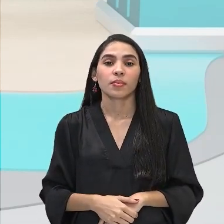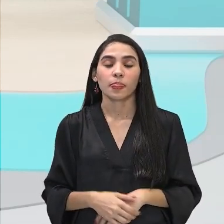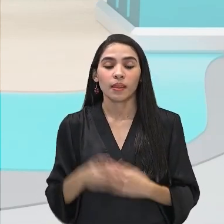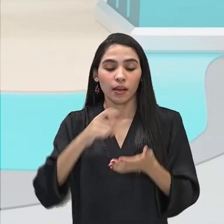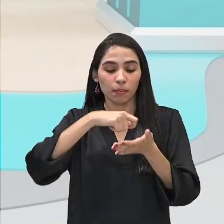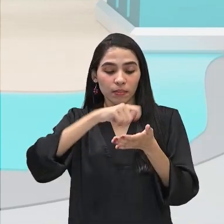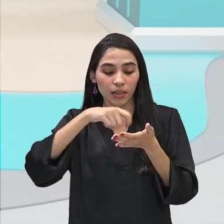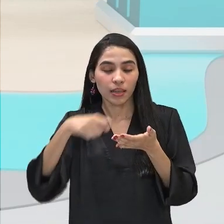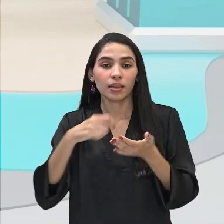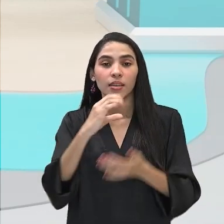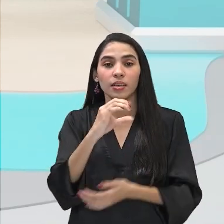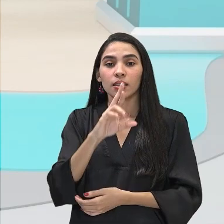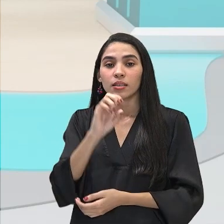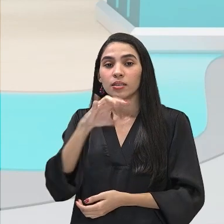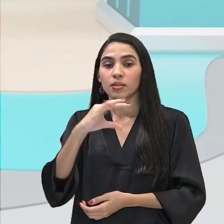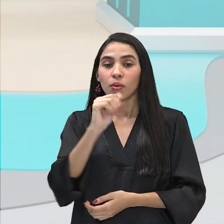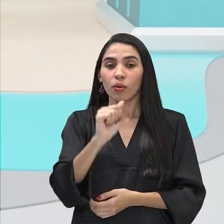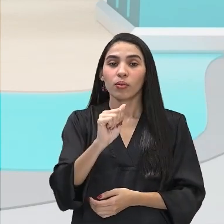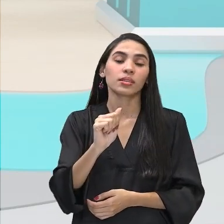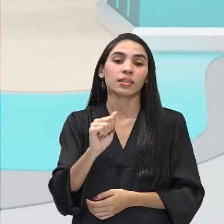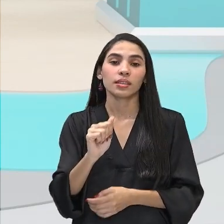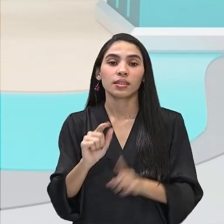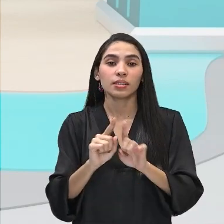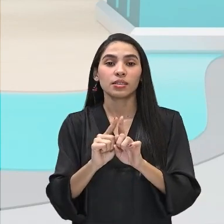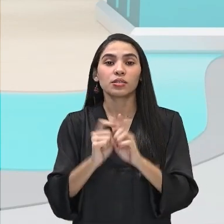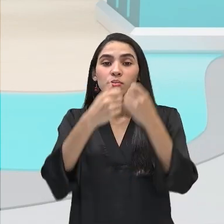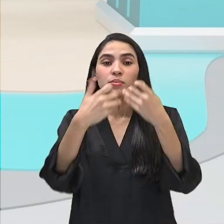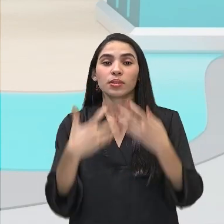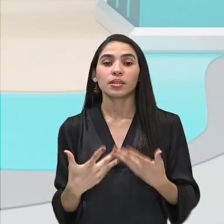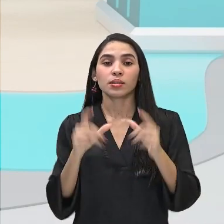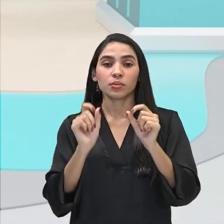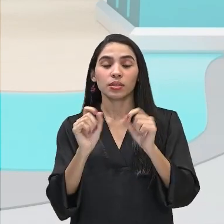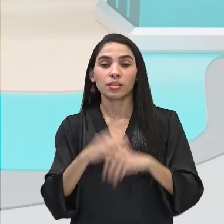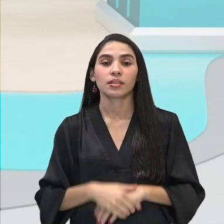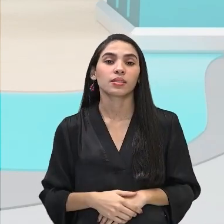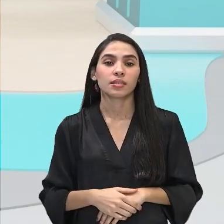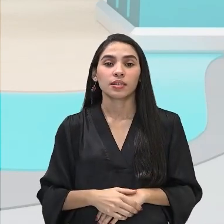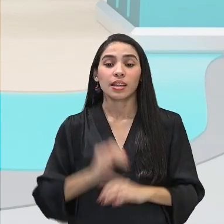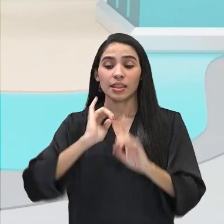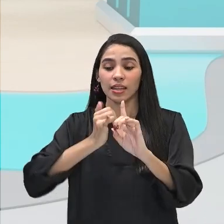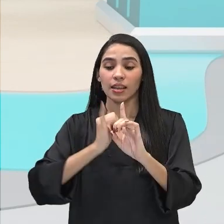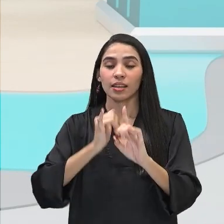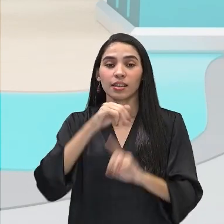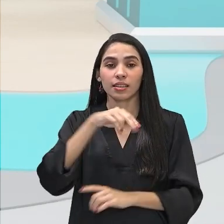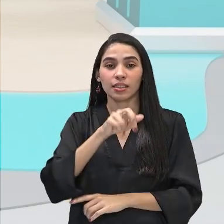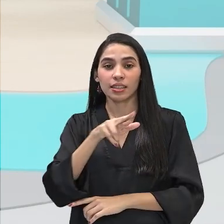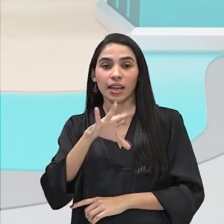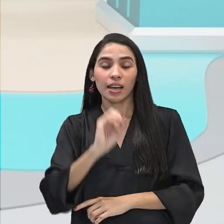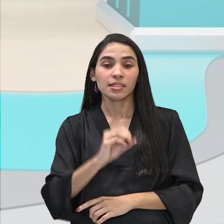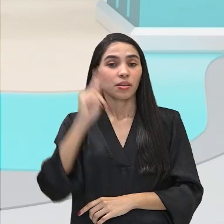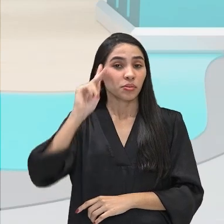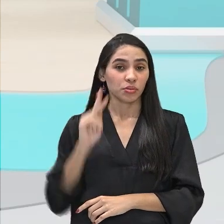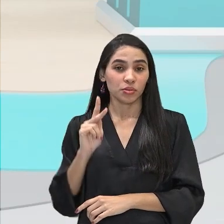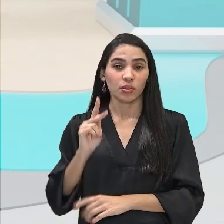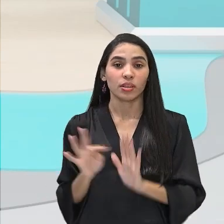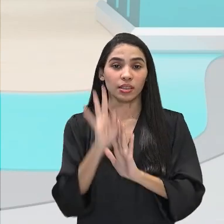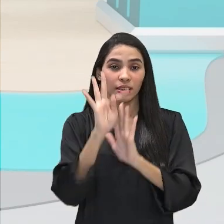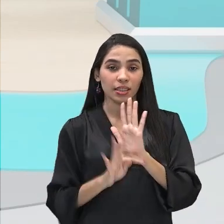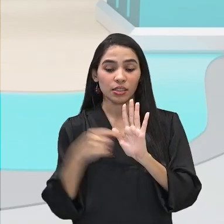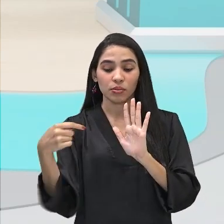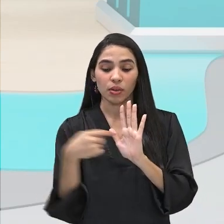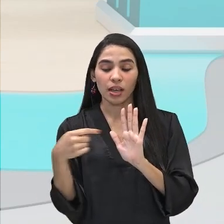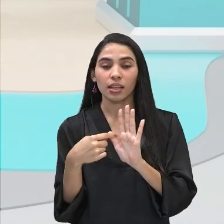suas crônicas, de certa forma, narrando, transformando em narração, transformando em história, em texto, aquilo